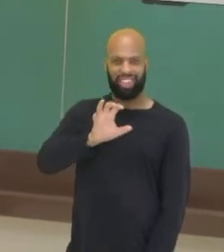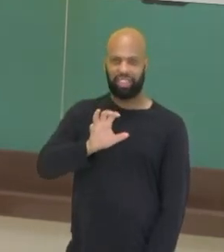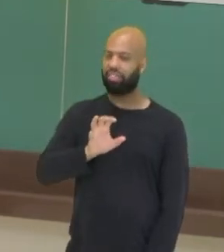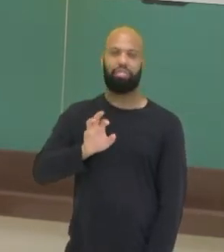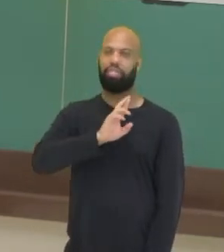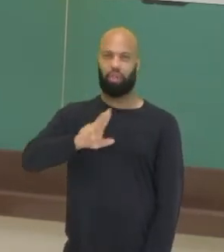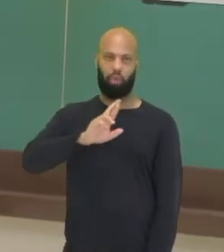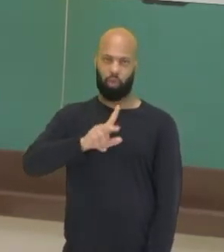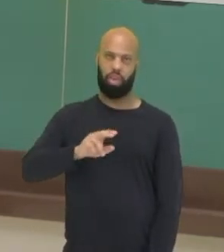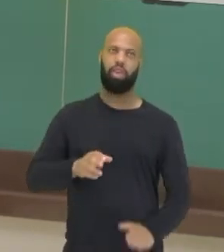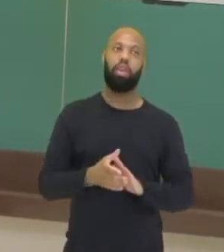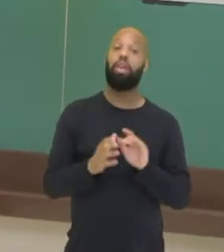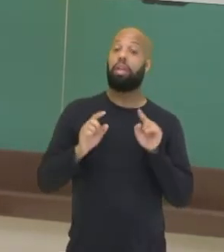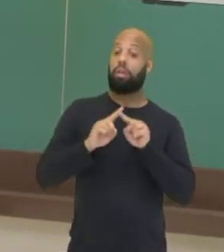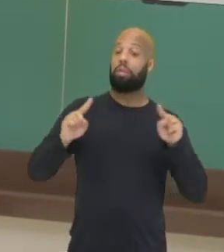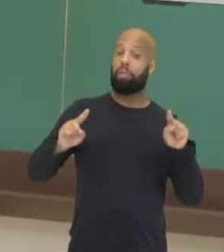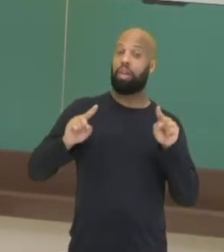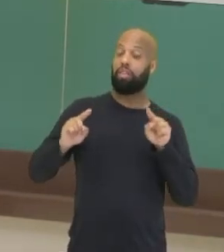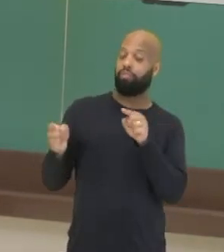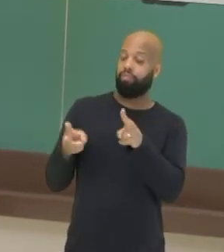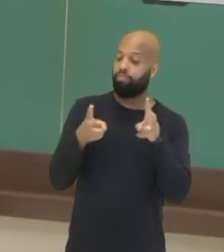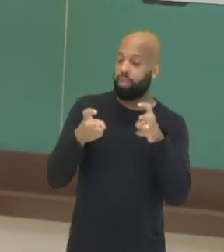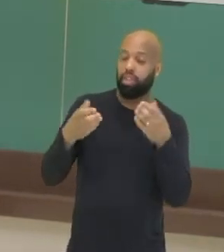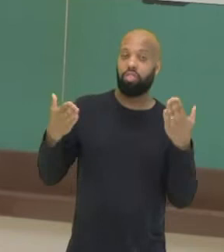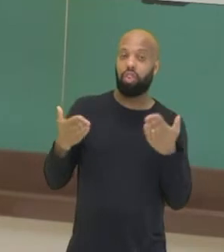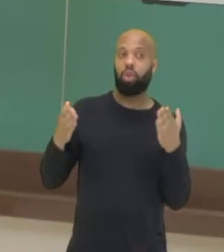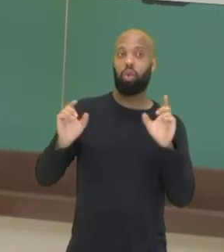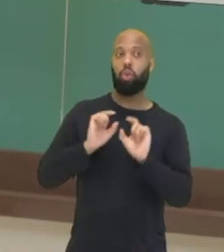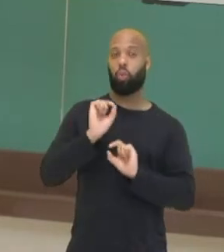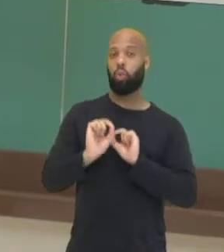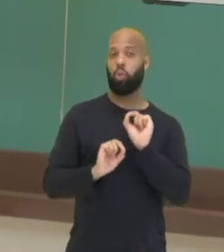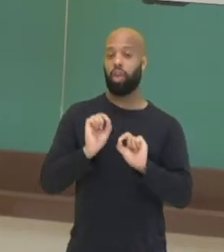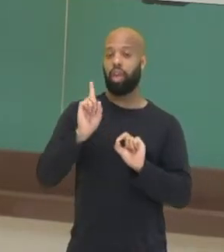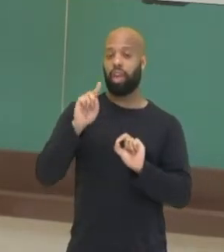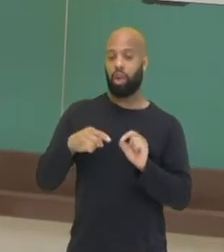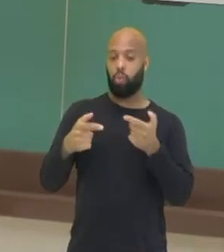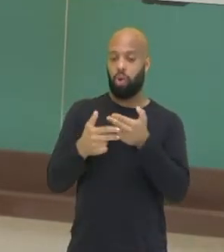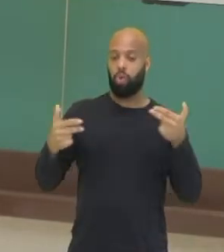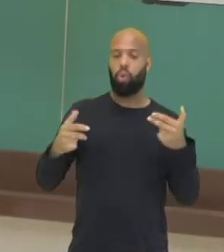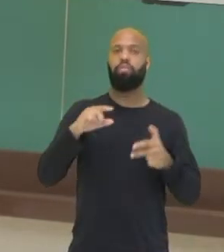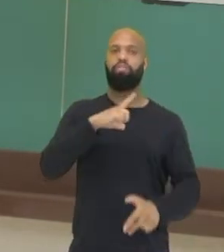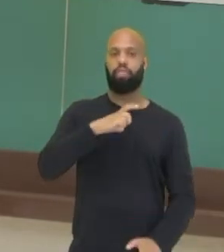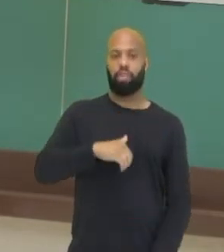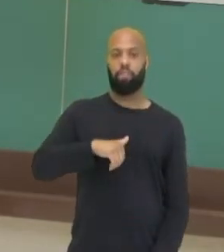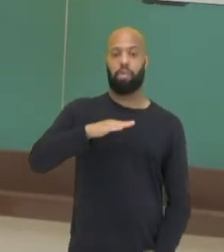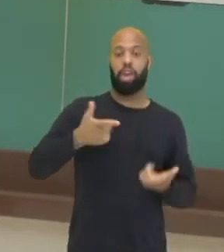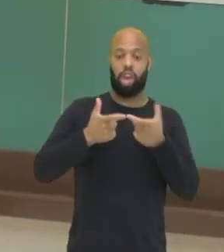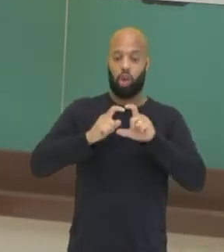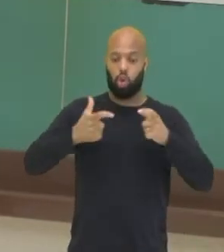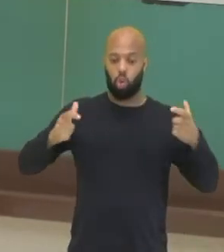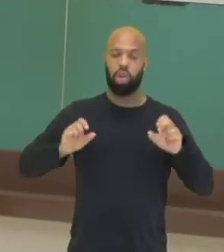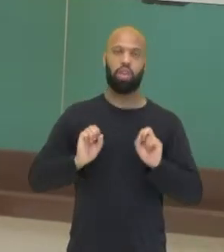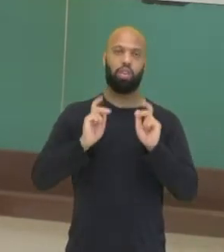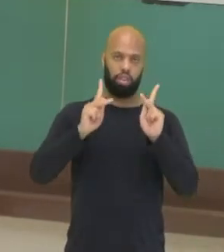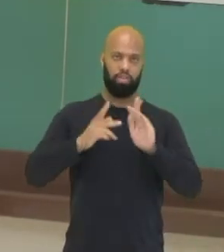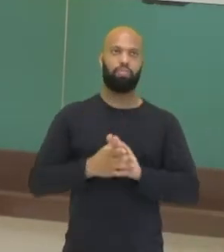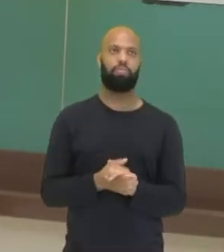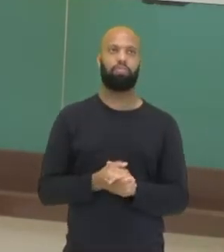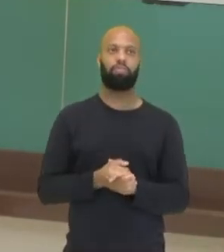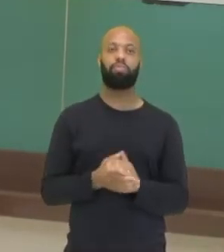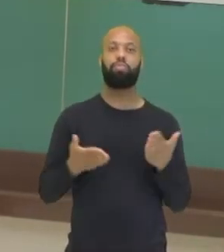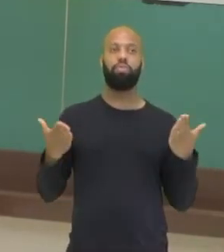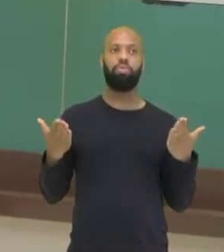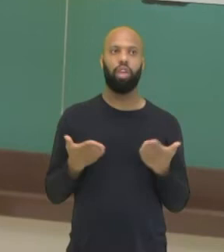regionais. Não. Mas observe isso como um fator que predomina na maioria, certo? Então,